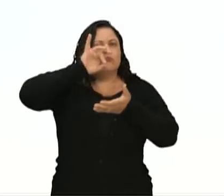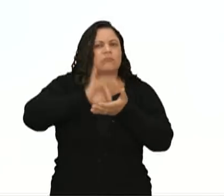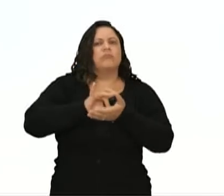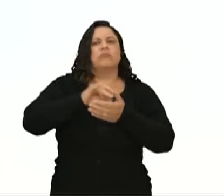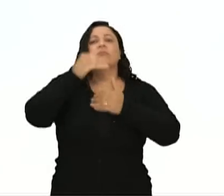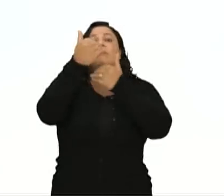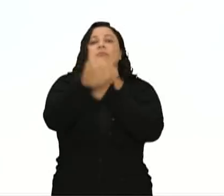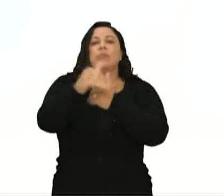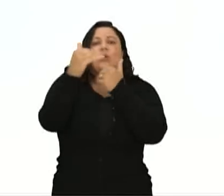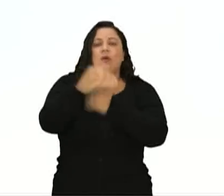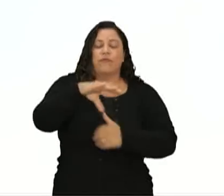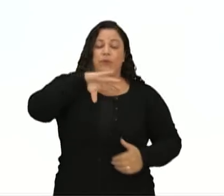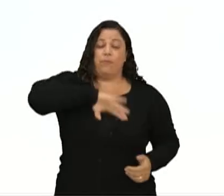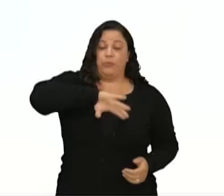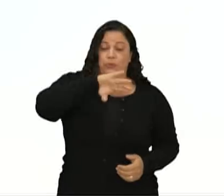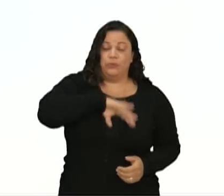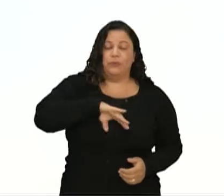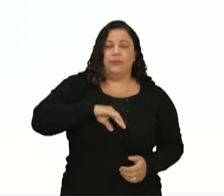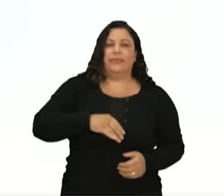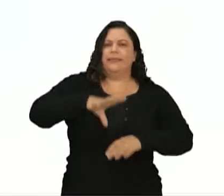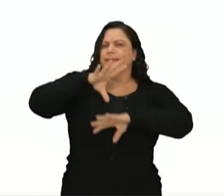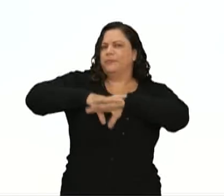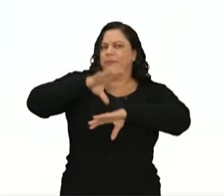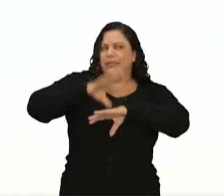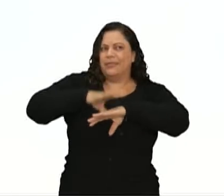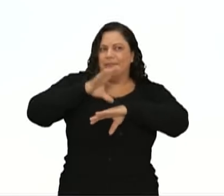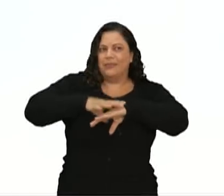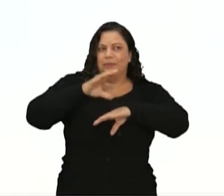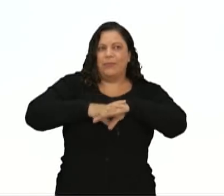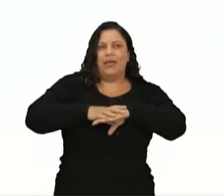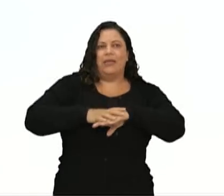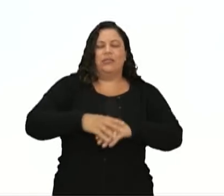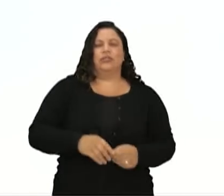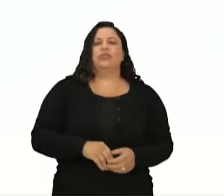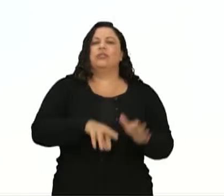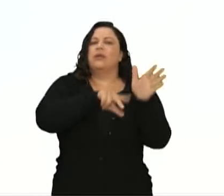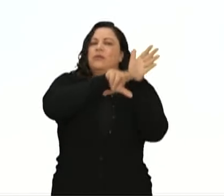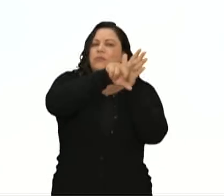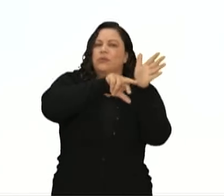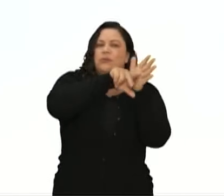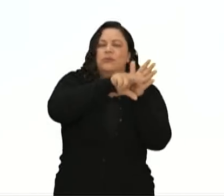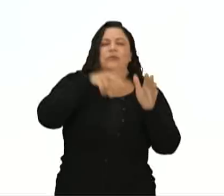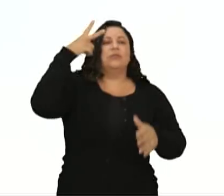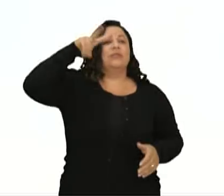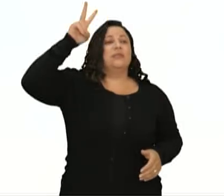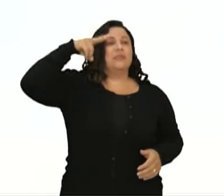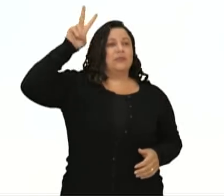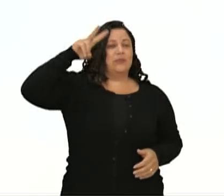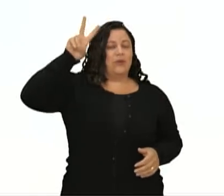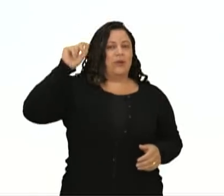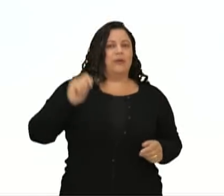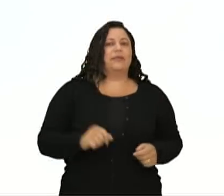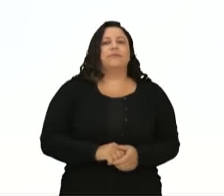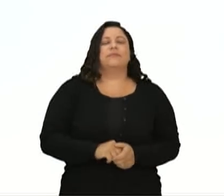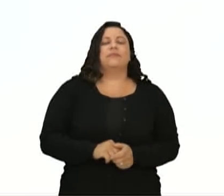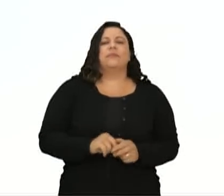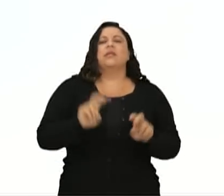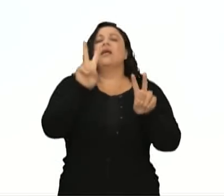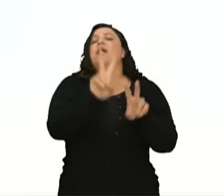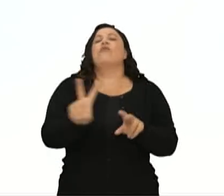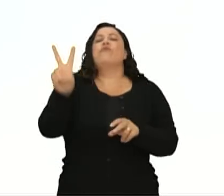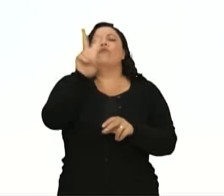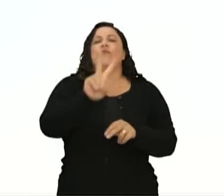provas de português, matemática, biologia e história. Essas provas tinham peso 3,